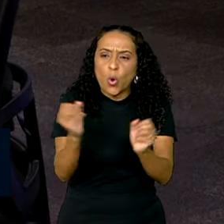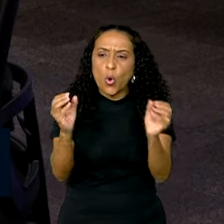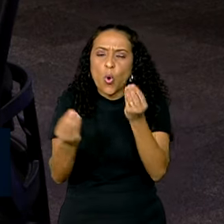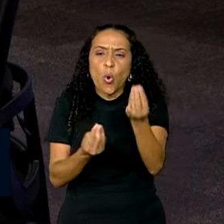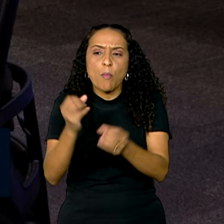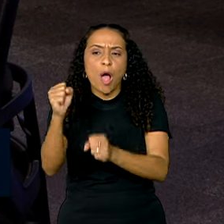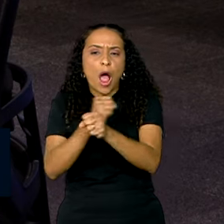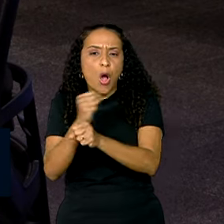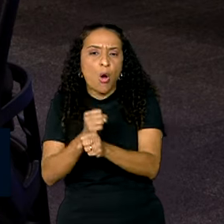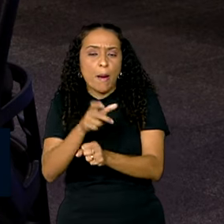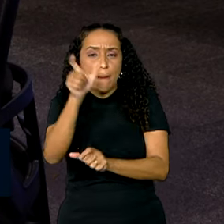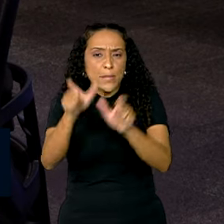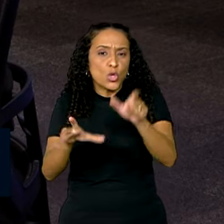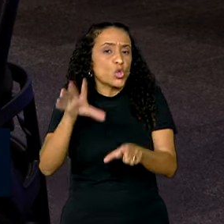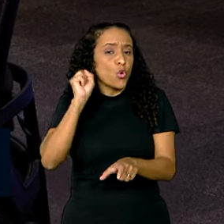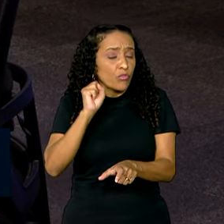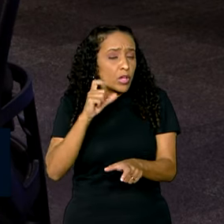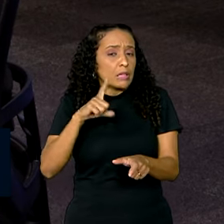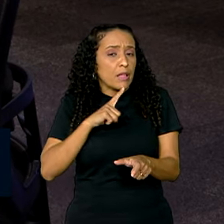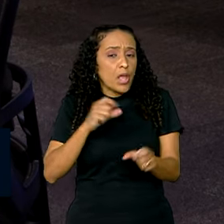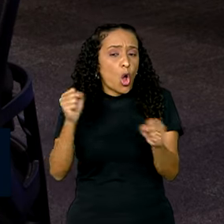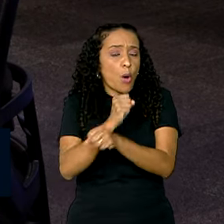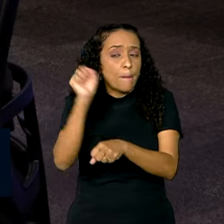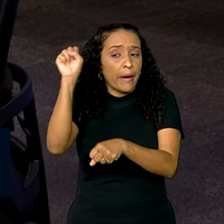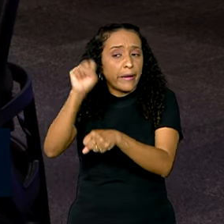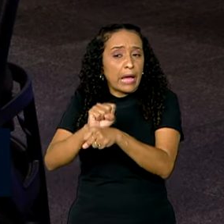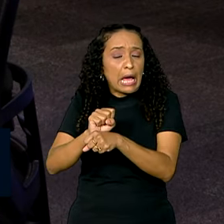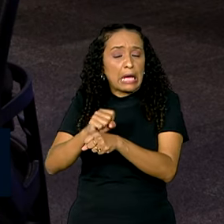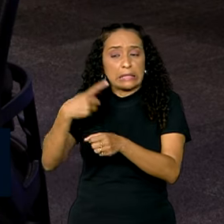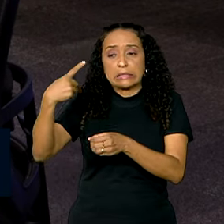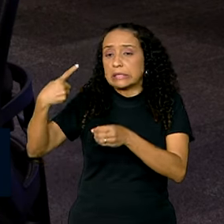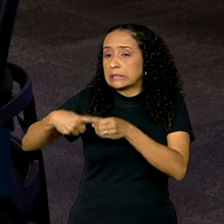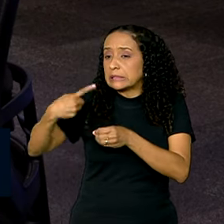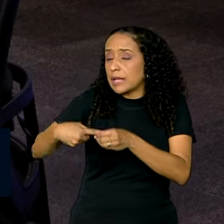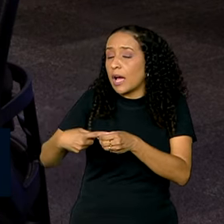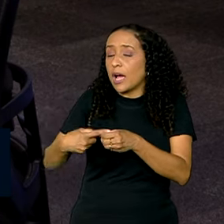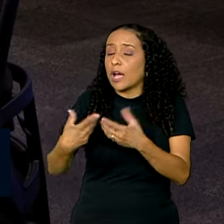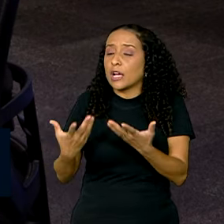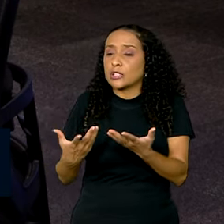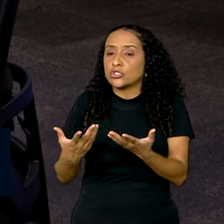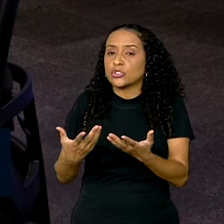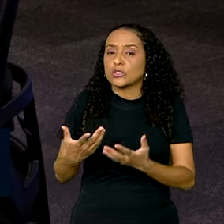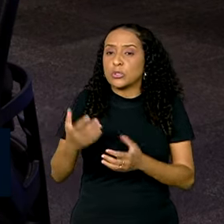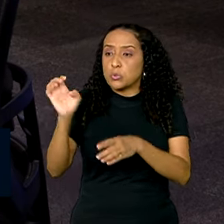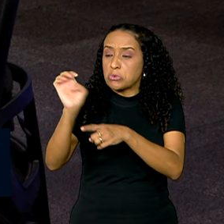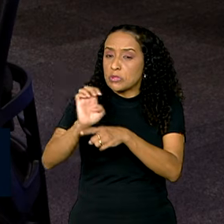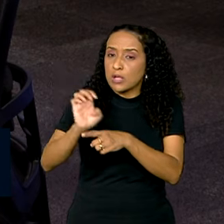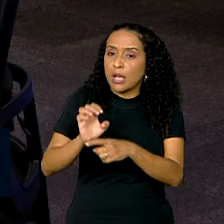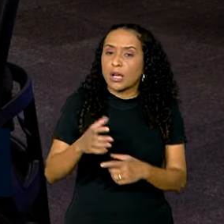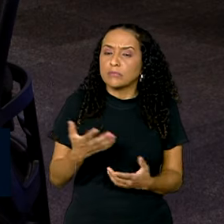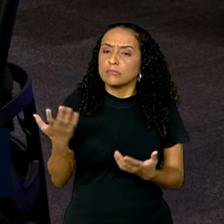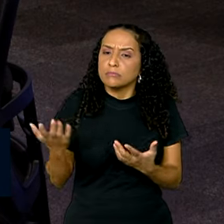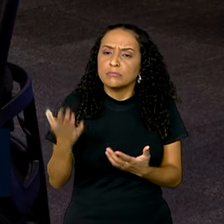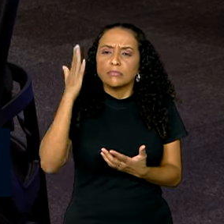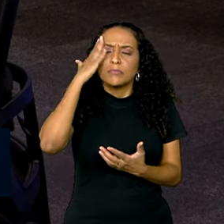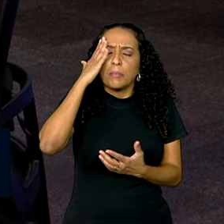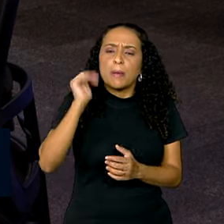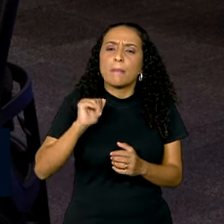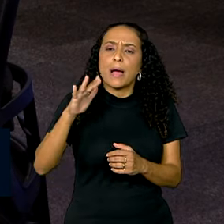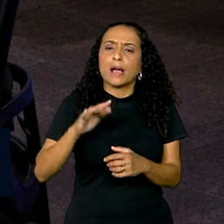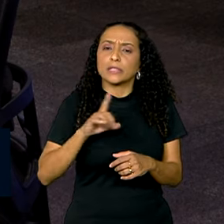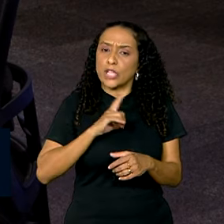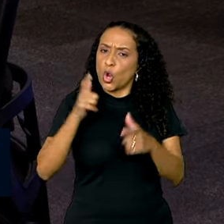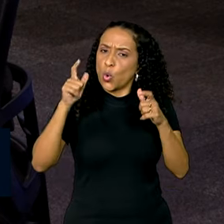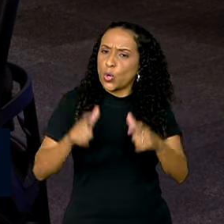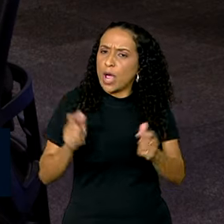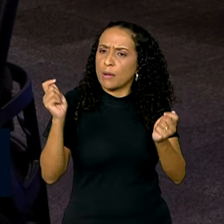cidadão que tá nos ouvindo que tem ali uma obra parada na sua na sua cidade Enfim no seu estado que queira saber sobre isso tem algum